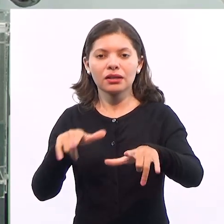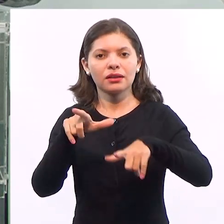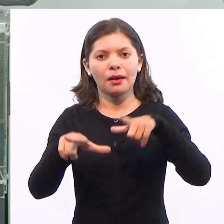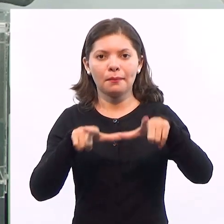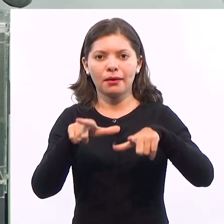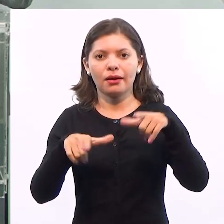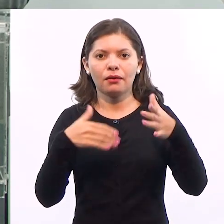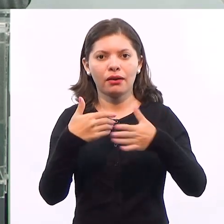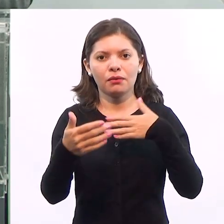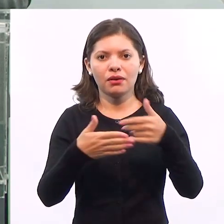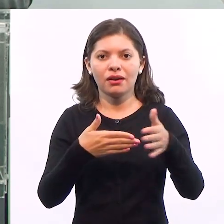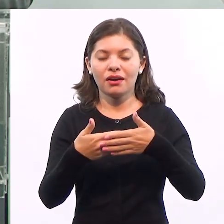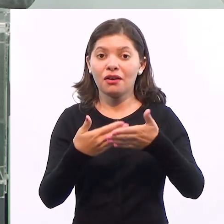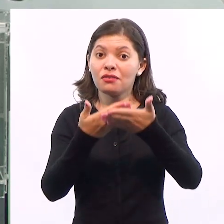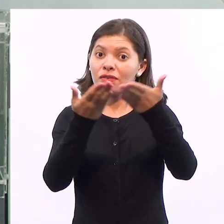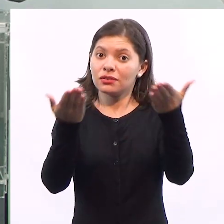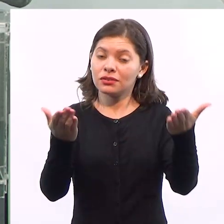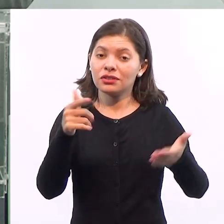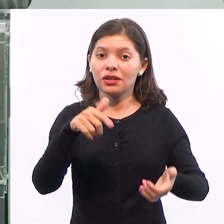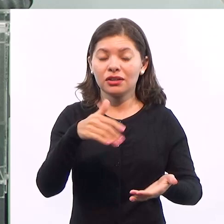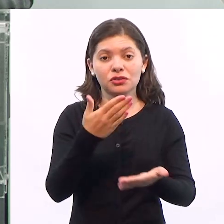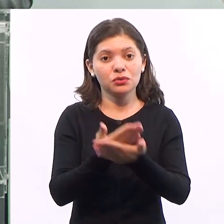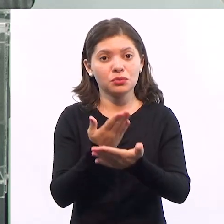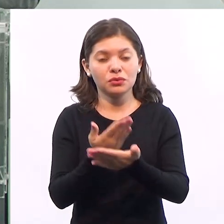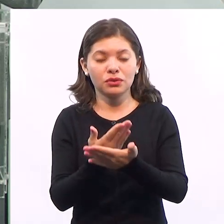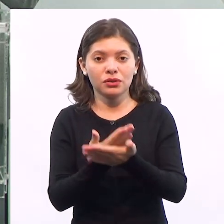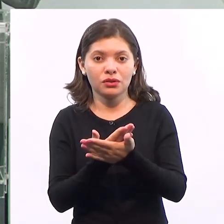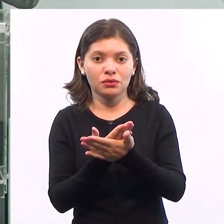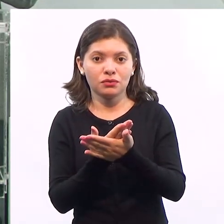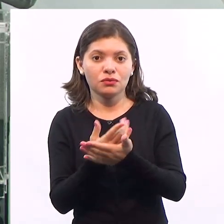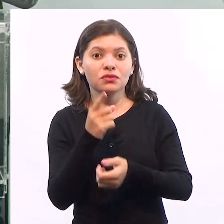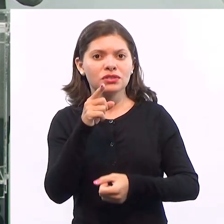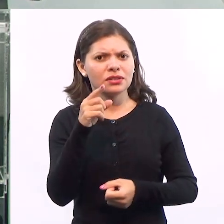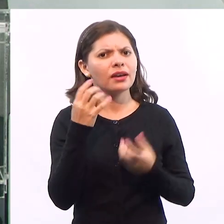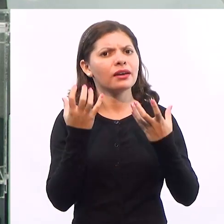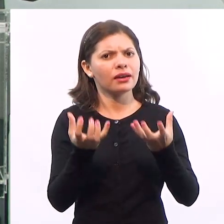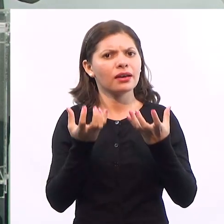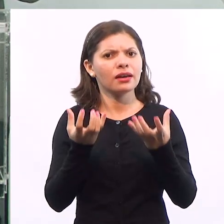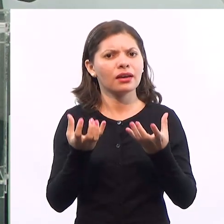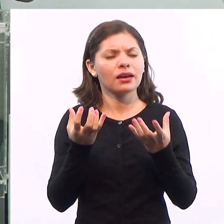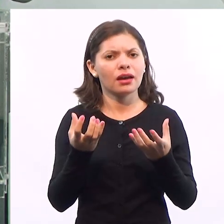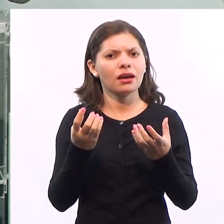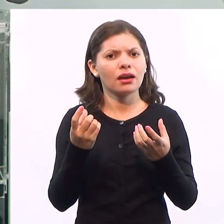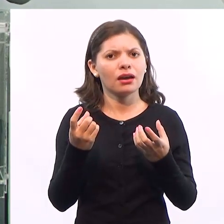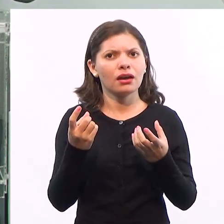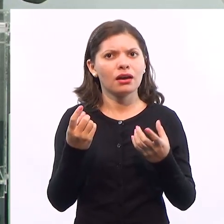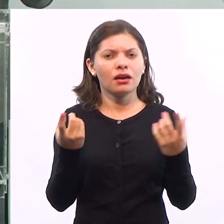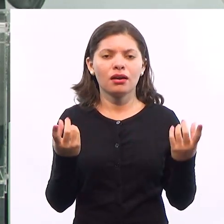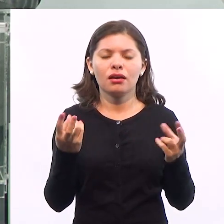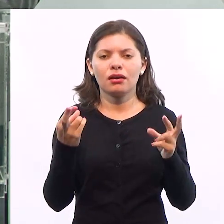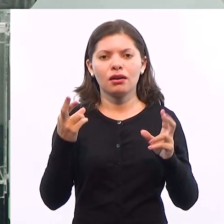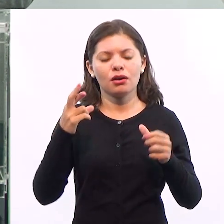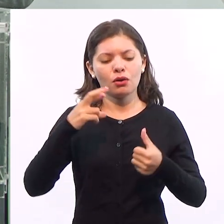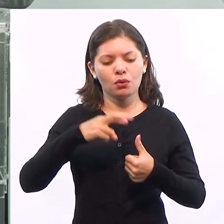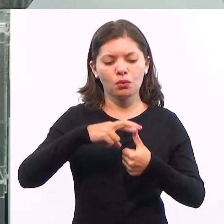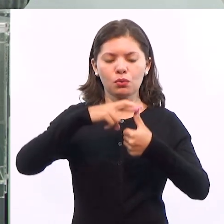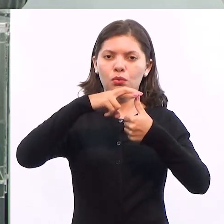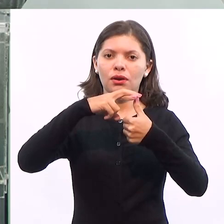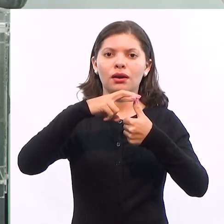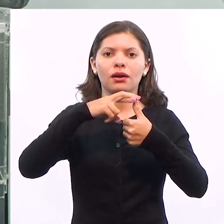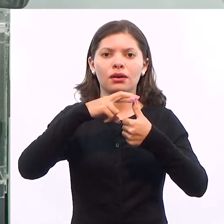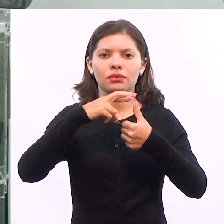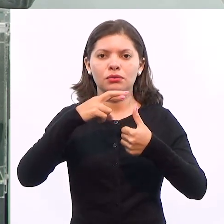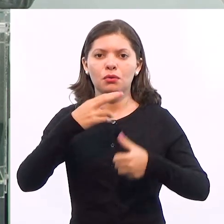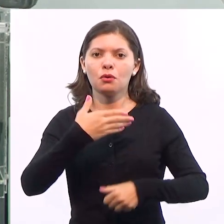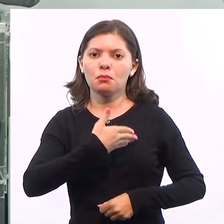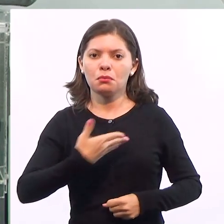mercado de trabalho, seja lá onde for. Você está aqui estudando, com certeza você está almejando um cargo, tá? E